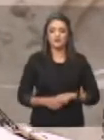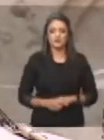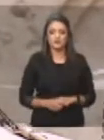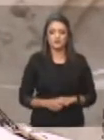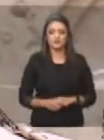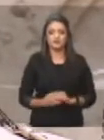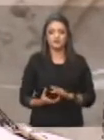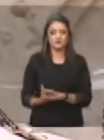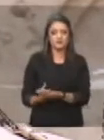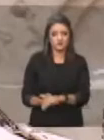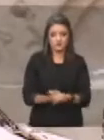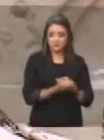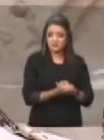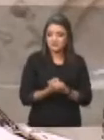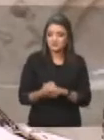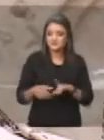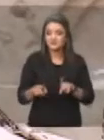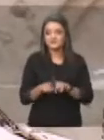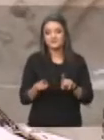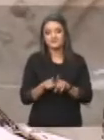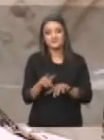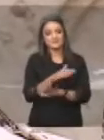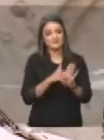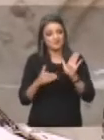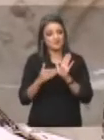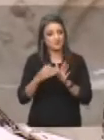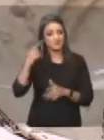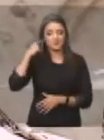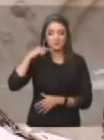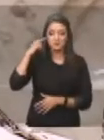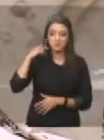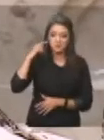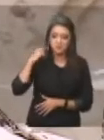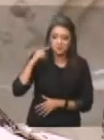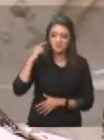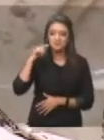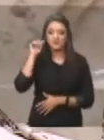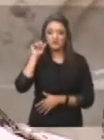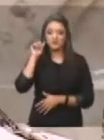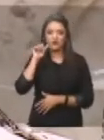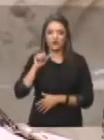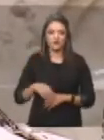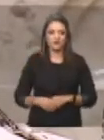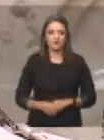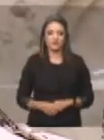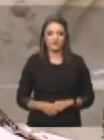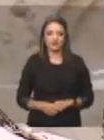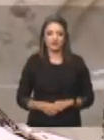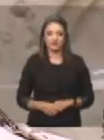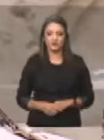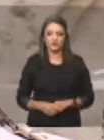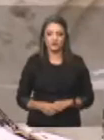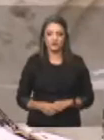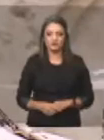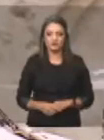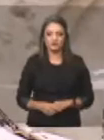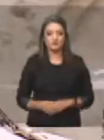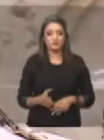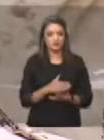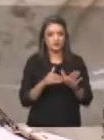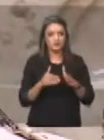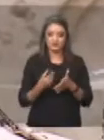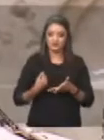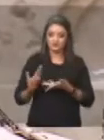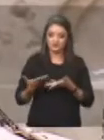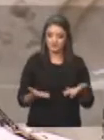Cumprimento igualmente a todas as senhoras advogadas e advogados, os demais presentes.